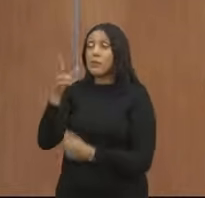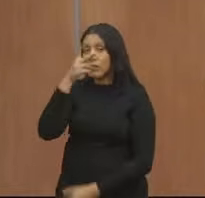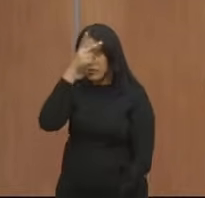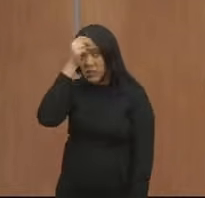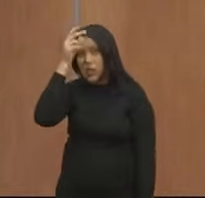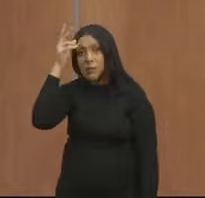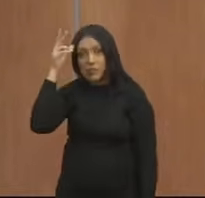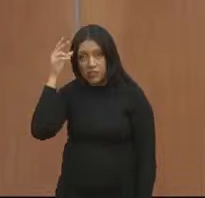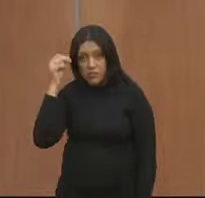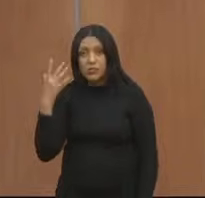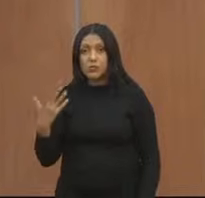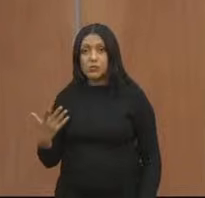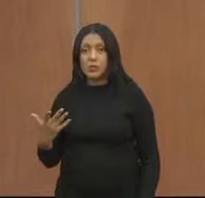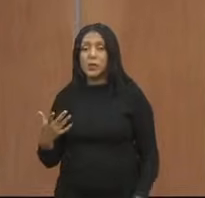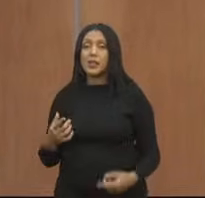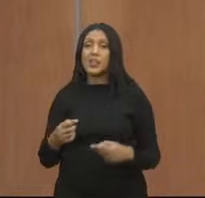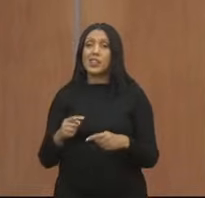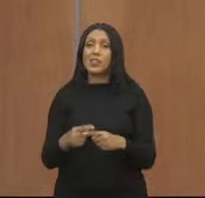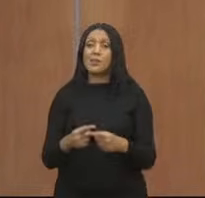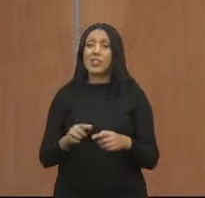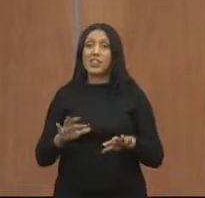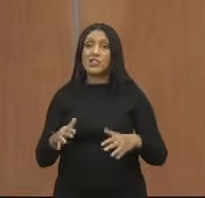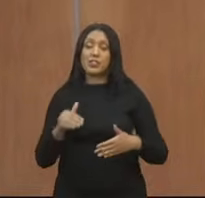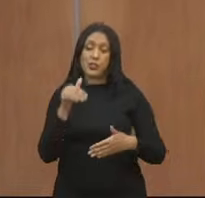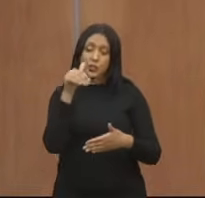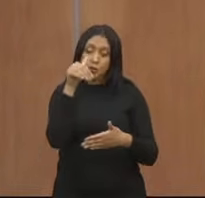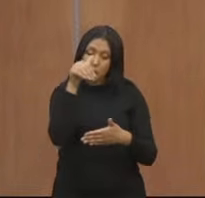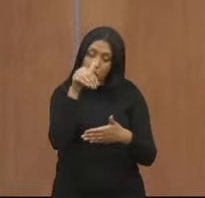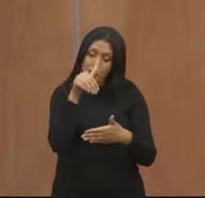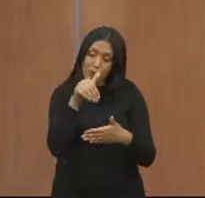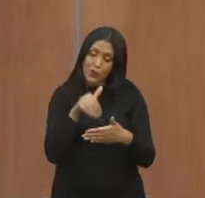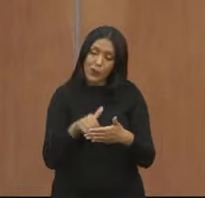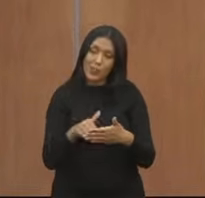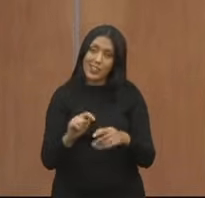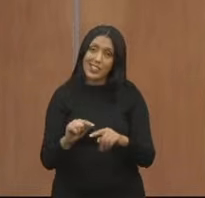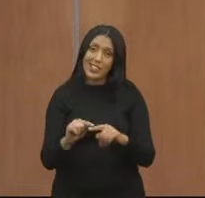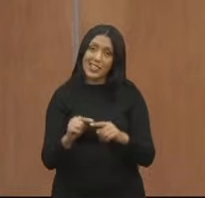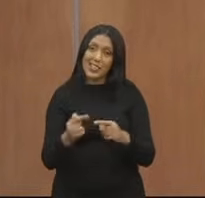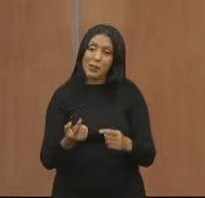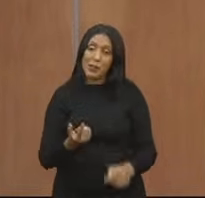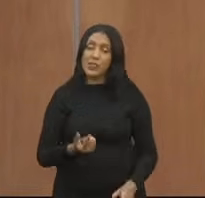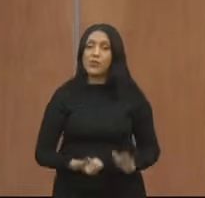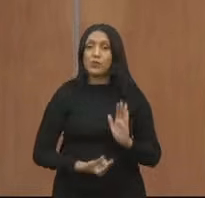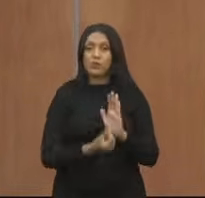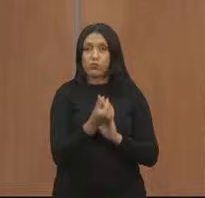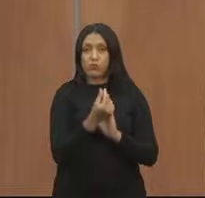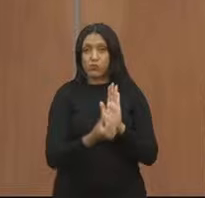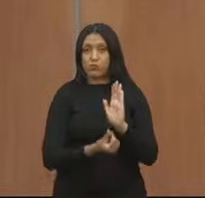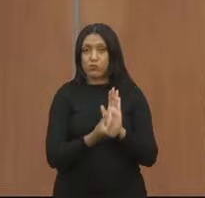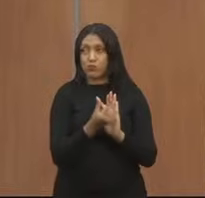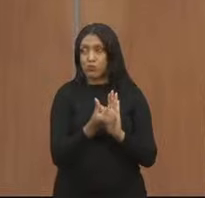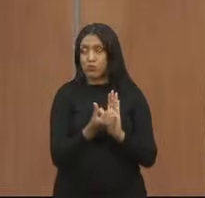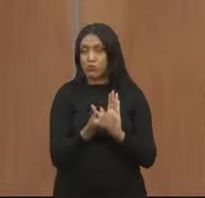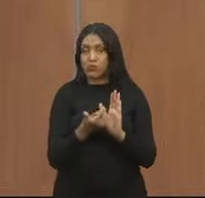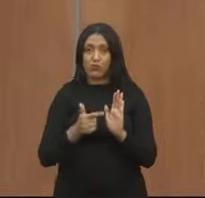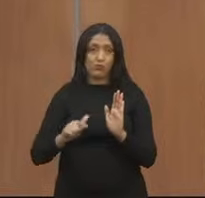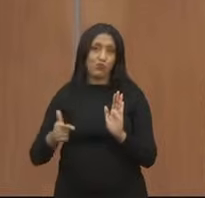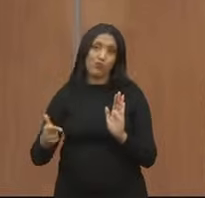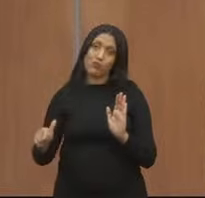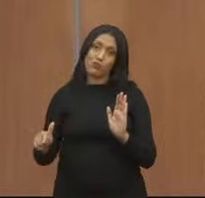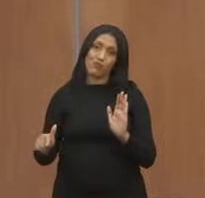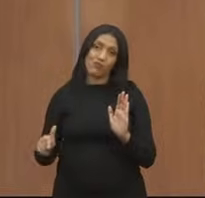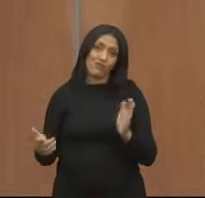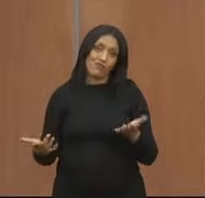possibilidades para não votar aqui alguma coisa de repente pudesse comprometer o nosso orçamento municipal. A gente não quer fazer isso. Então, conversando